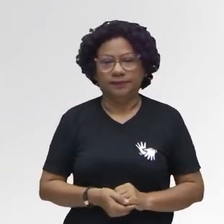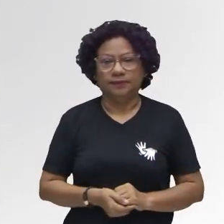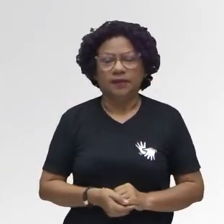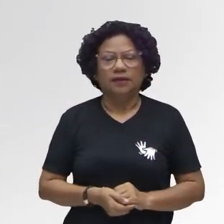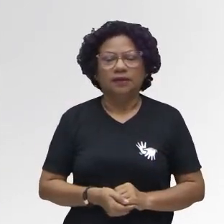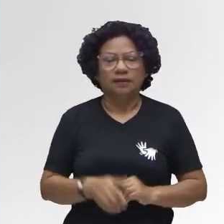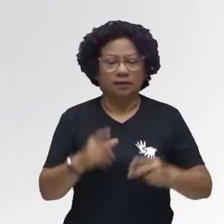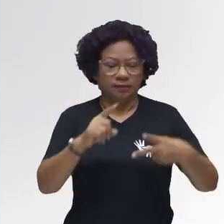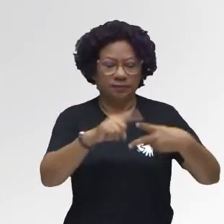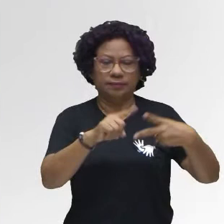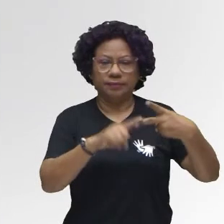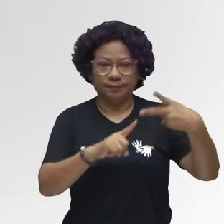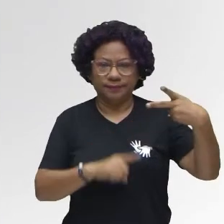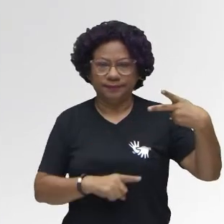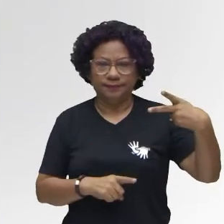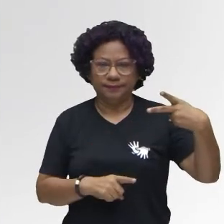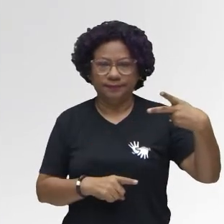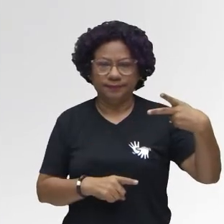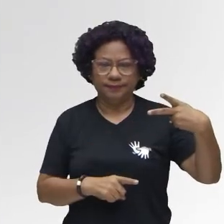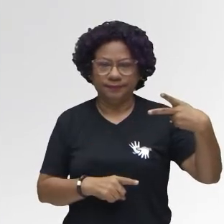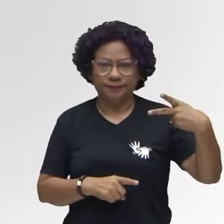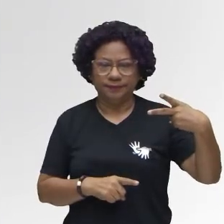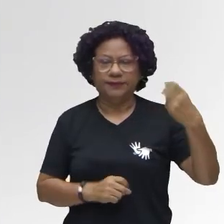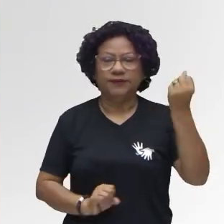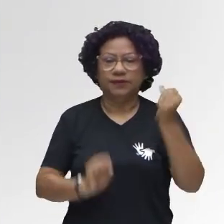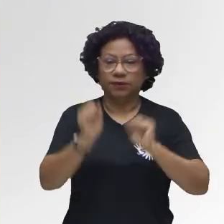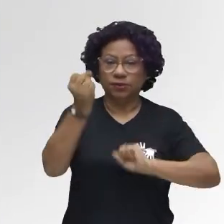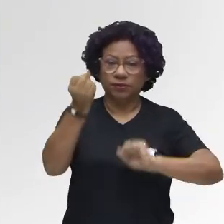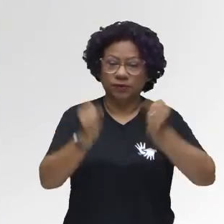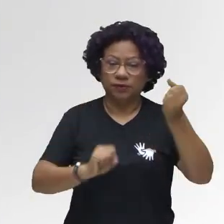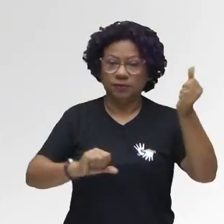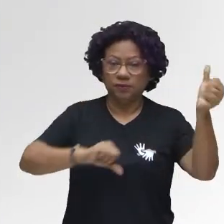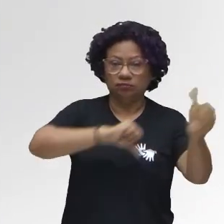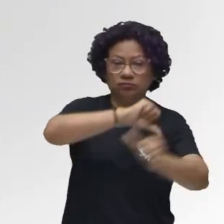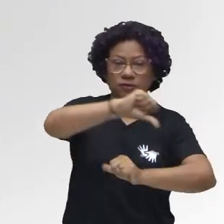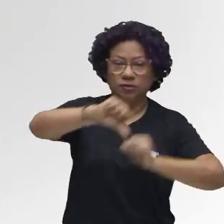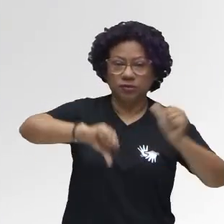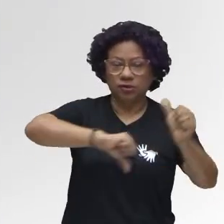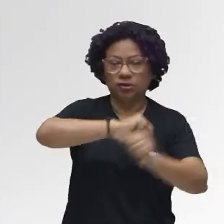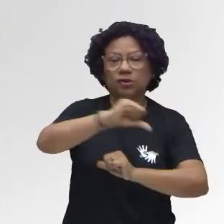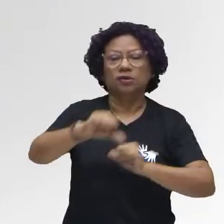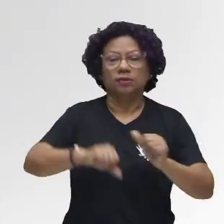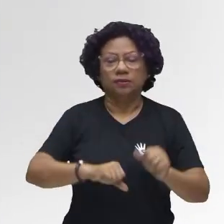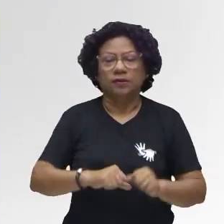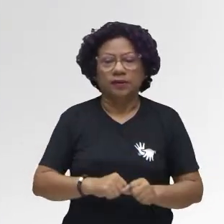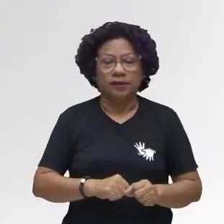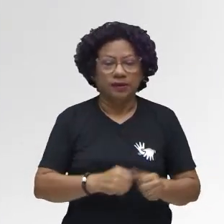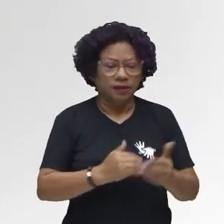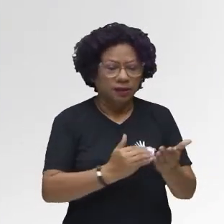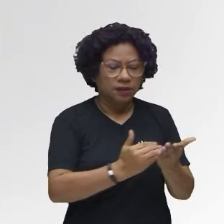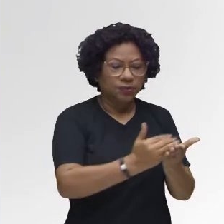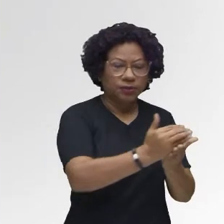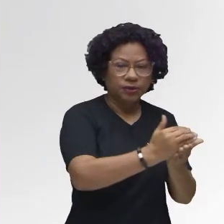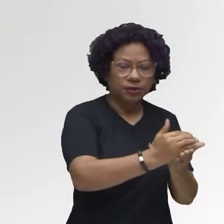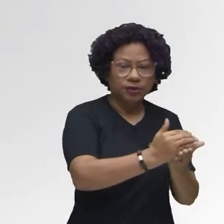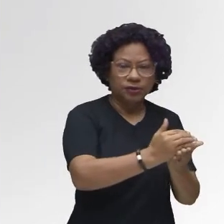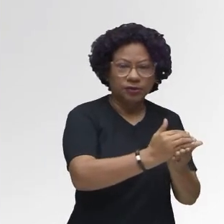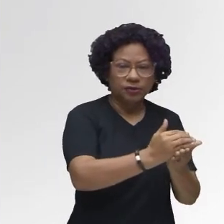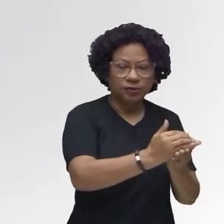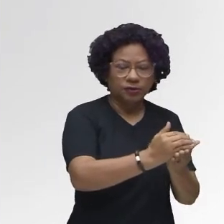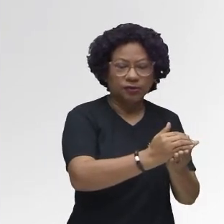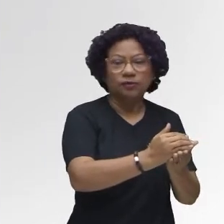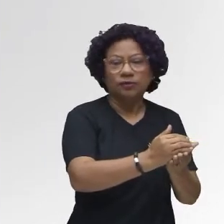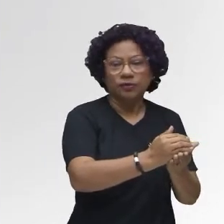divide em duas partes. É a indústria de transformação, transforma matérias-primas em produtos